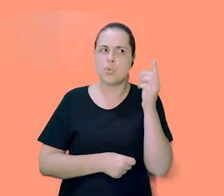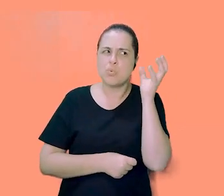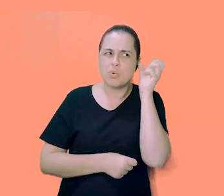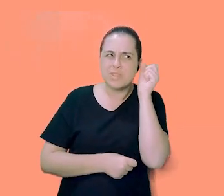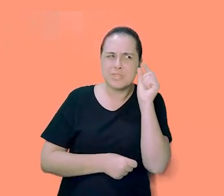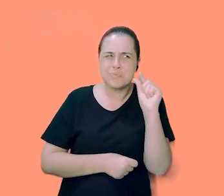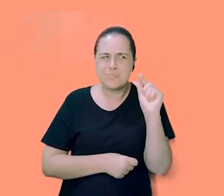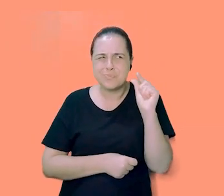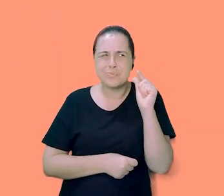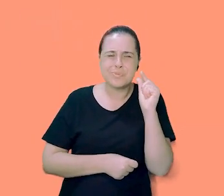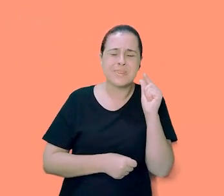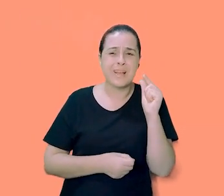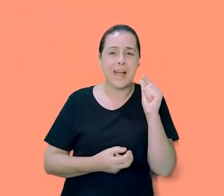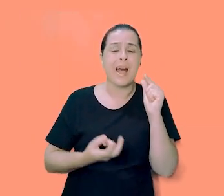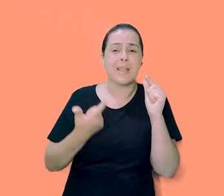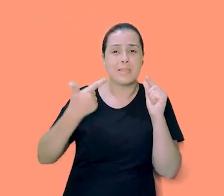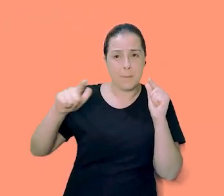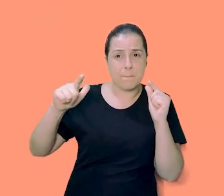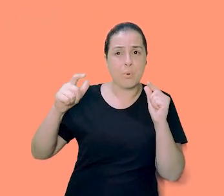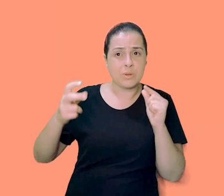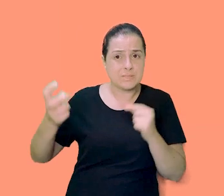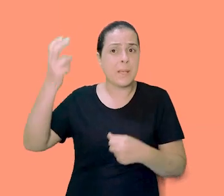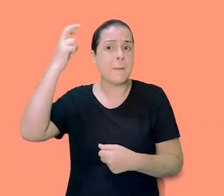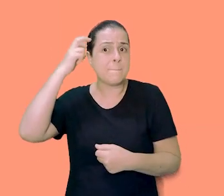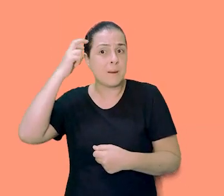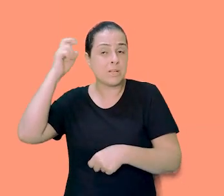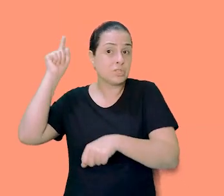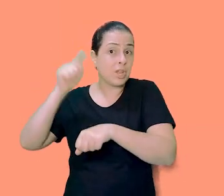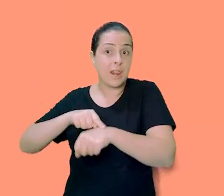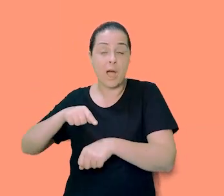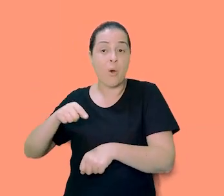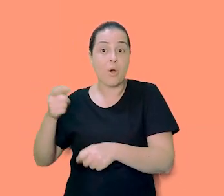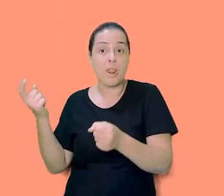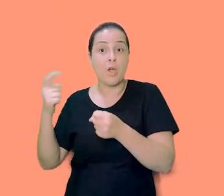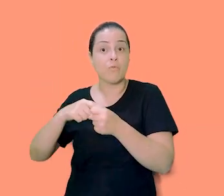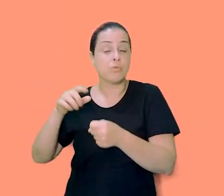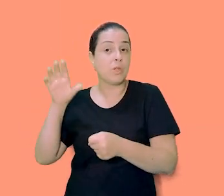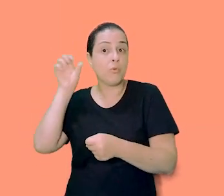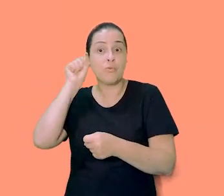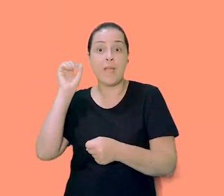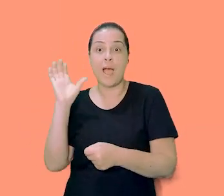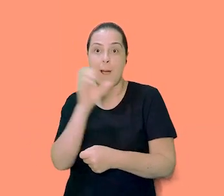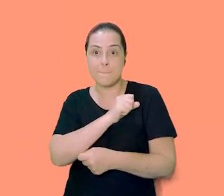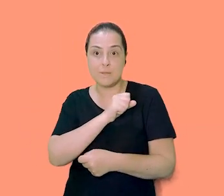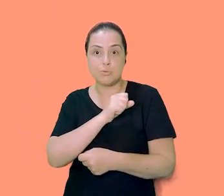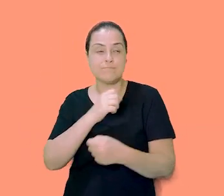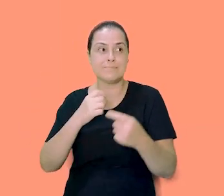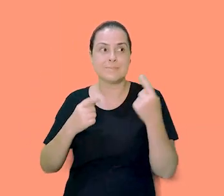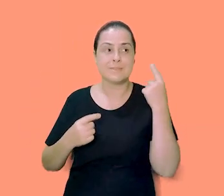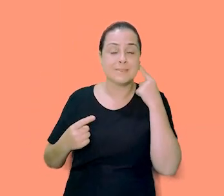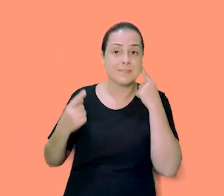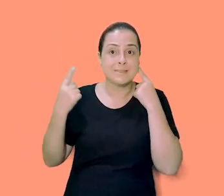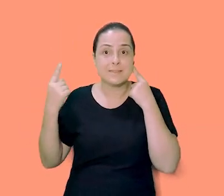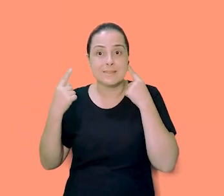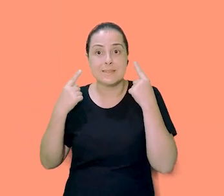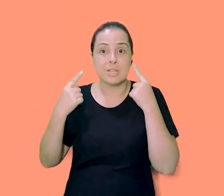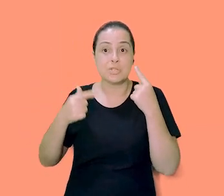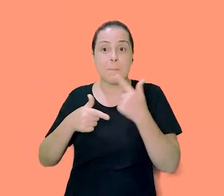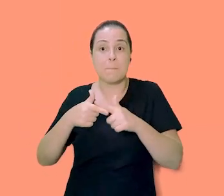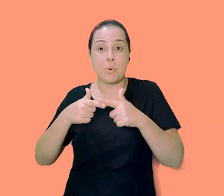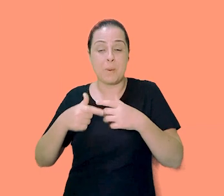consegui entender a fala, mas eu fiz implante no outro, que foi quase imediato eu voltar a ouvir com ele. Então, assim, eu tinha muitas